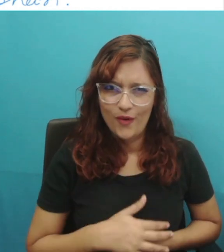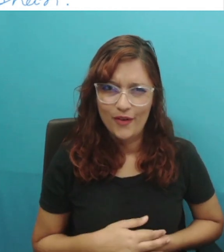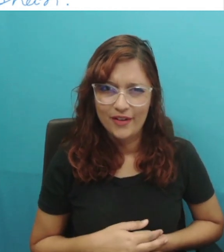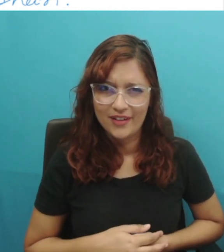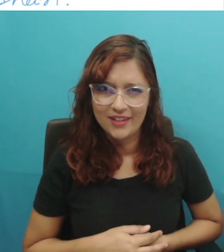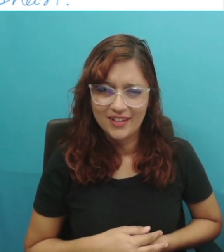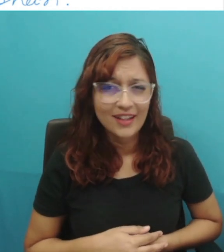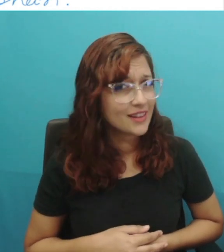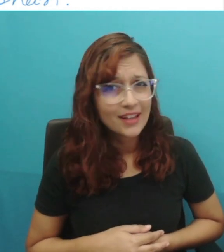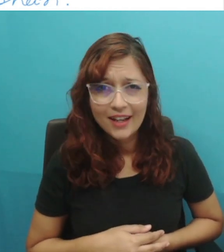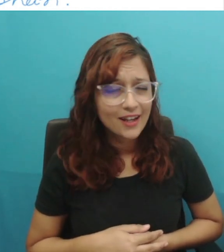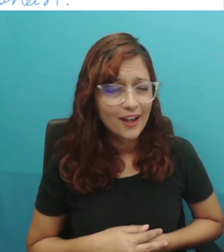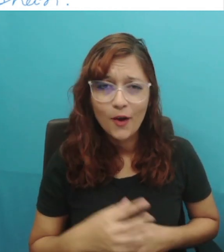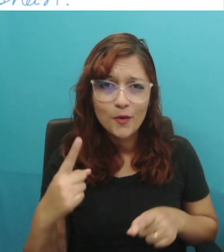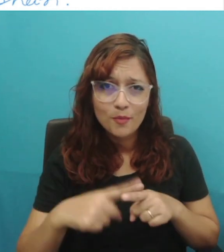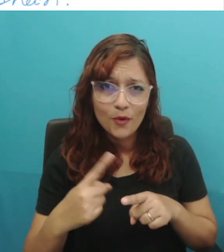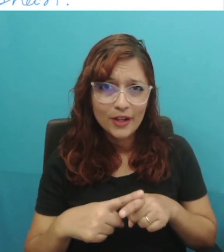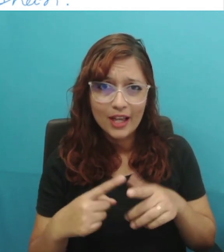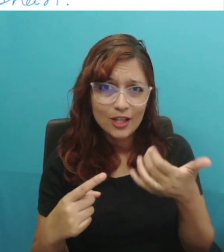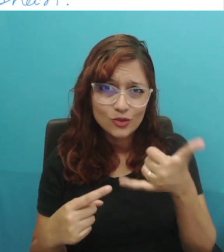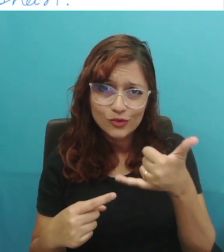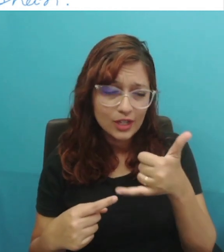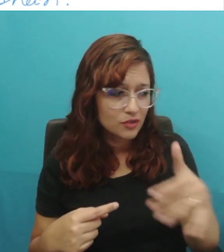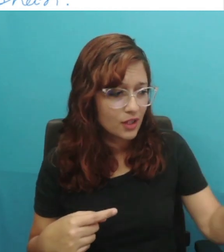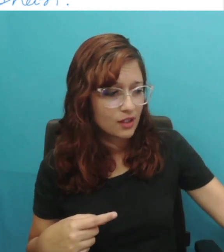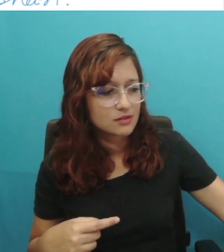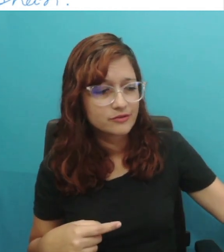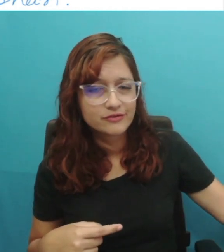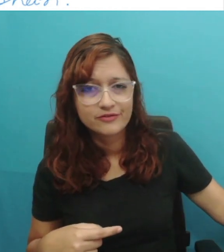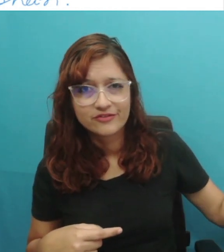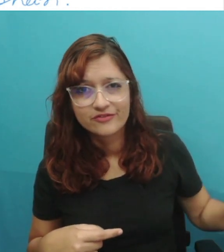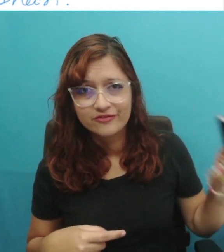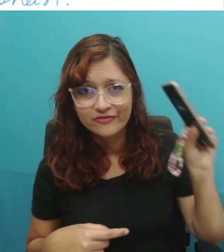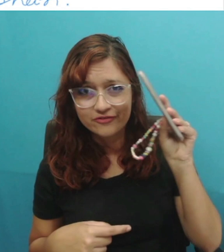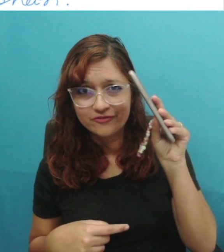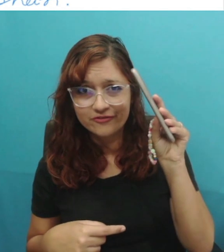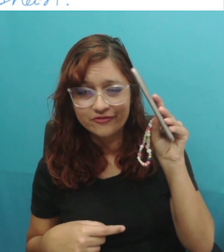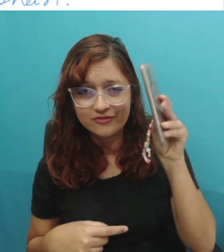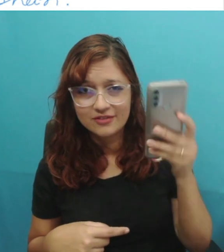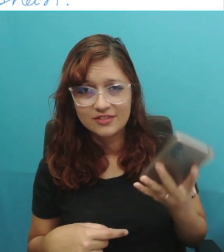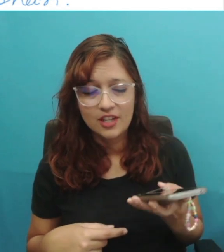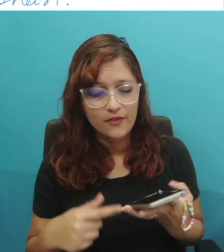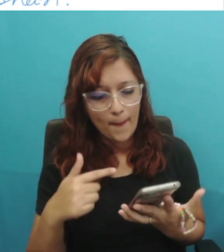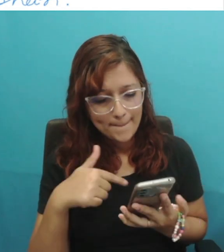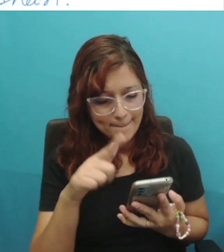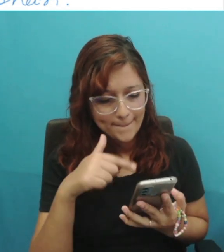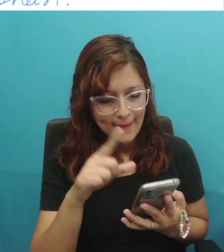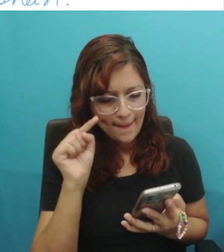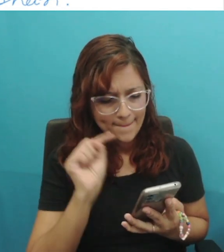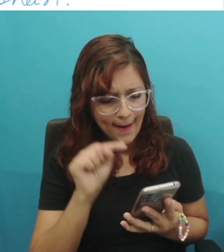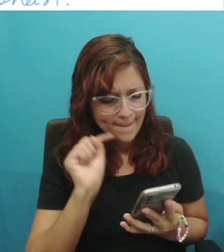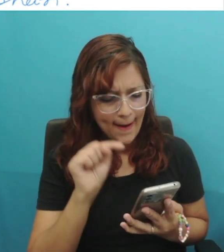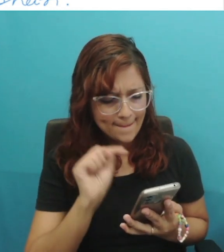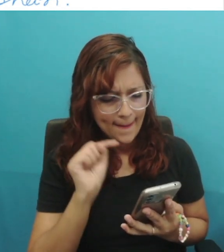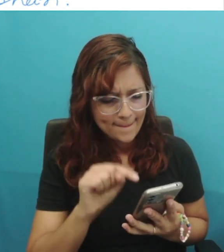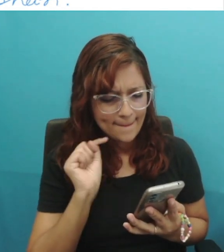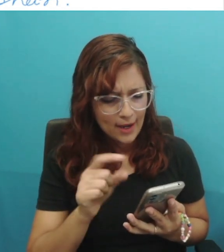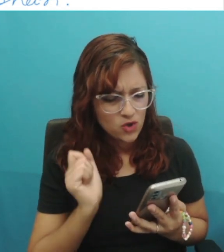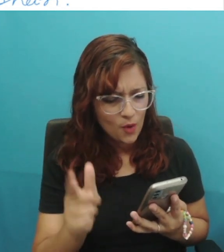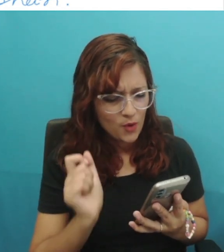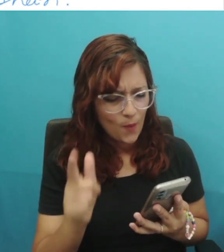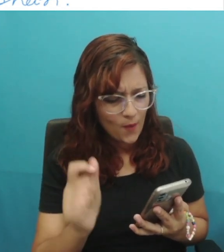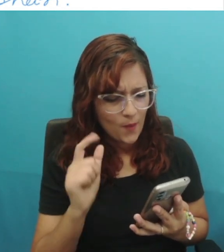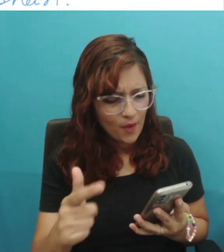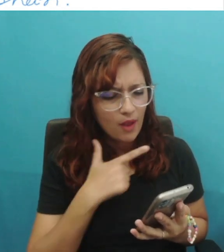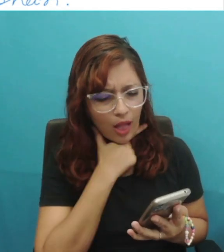eu vou lá na Shein pessoalmente? Não, porque eu compro pelo celular. Vou olhando